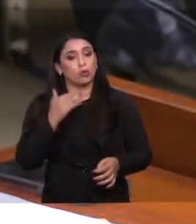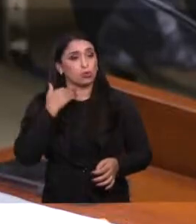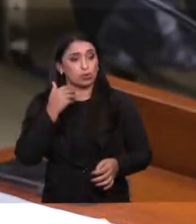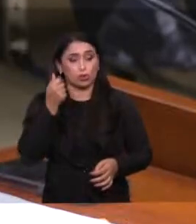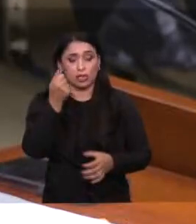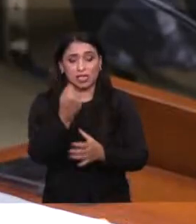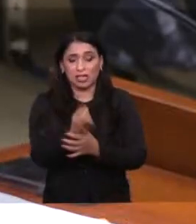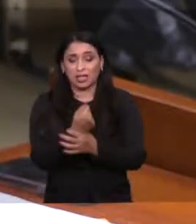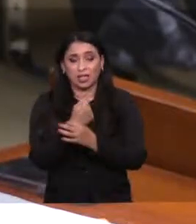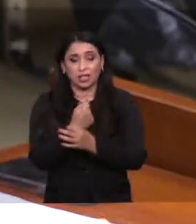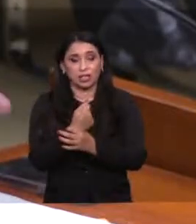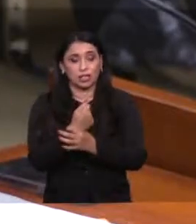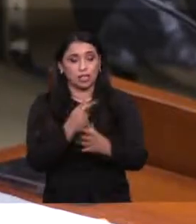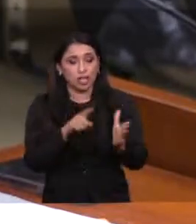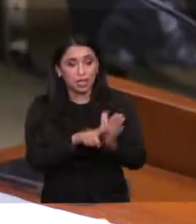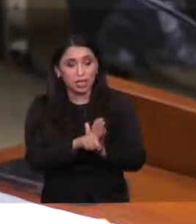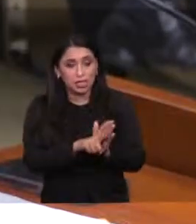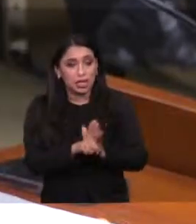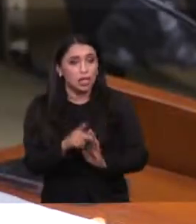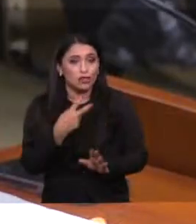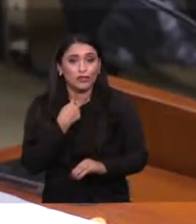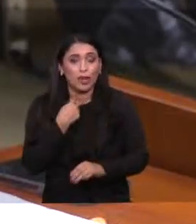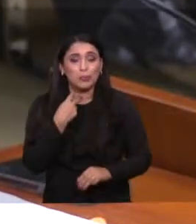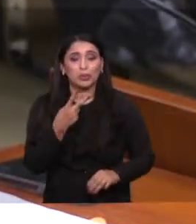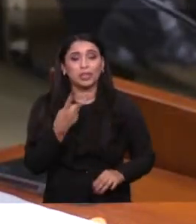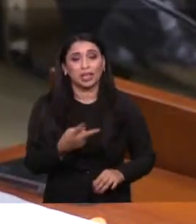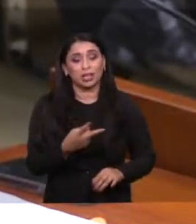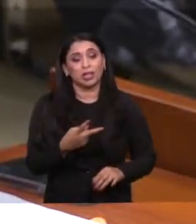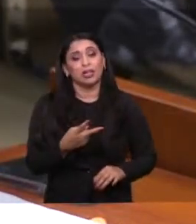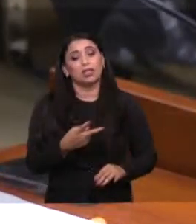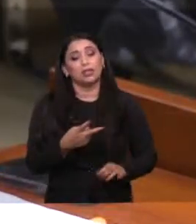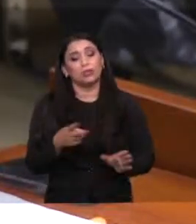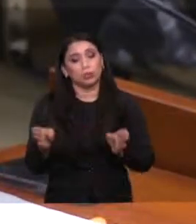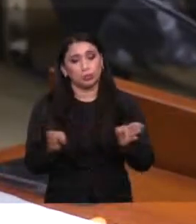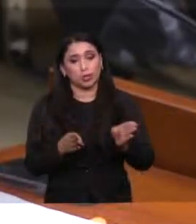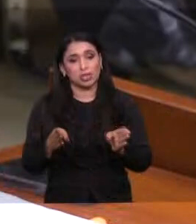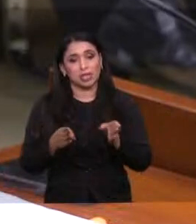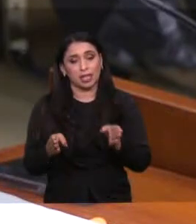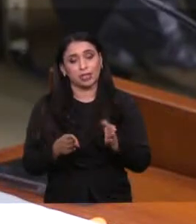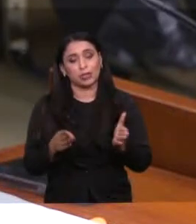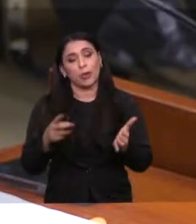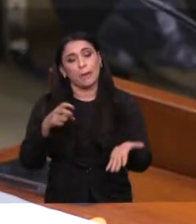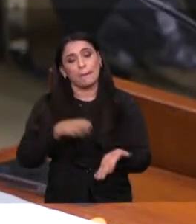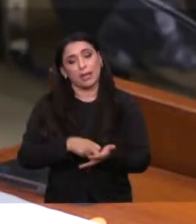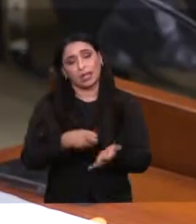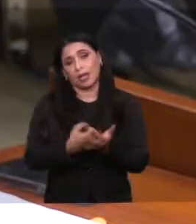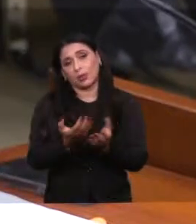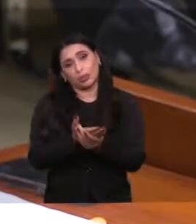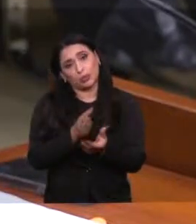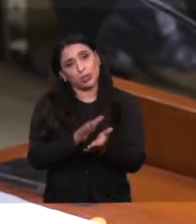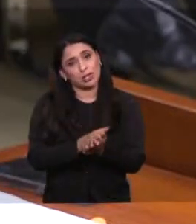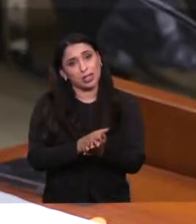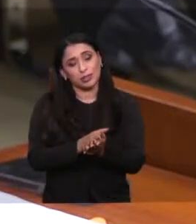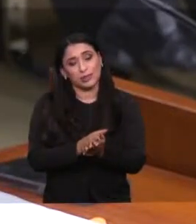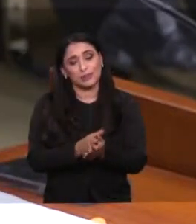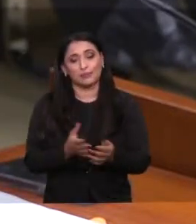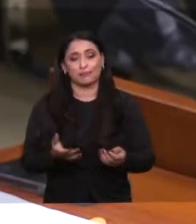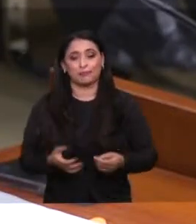atuar no julgamento do processo penal e na fase processual propriamente